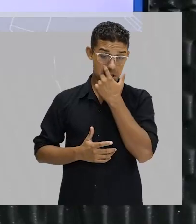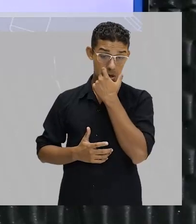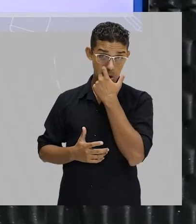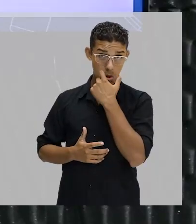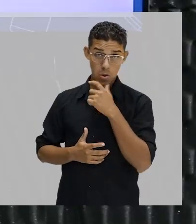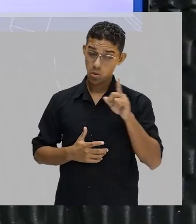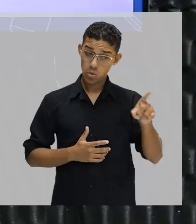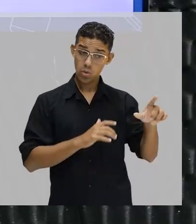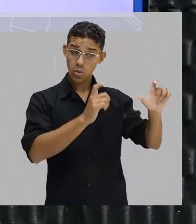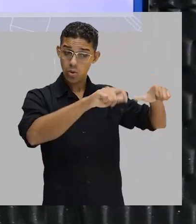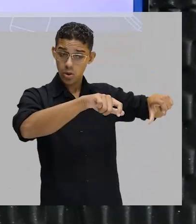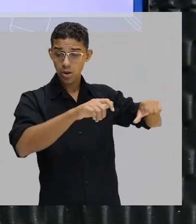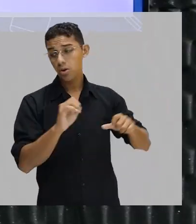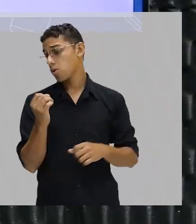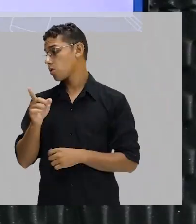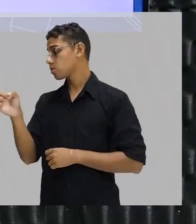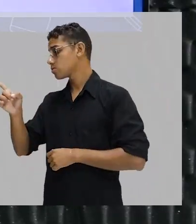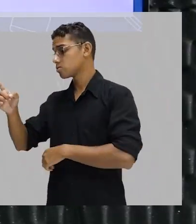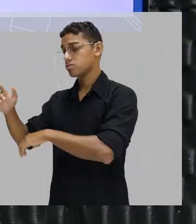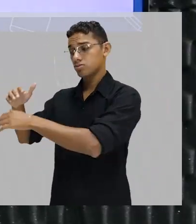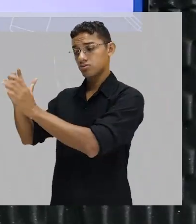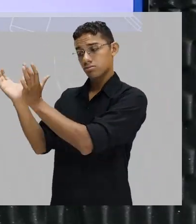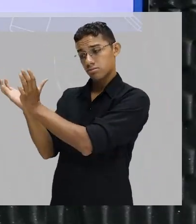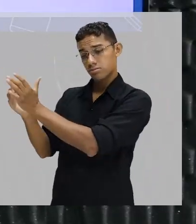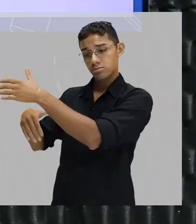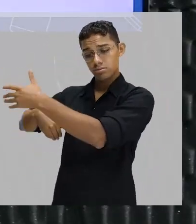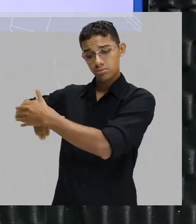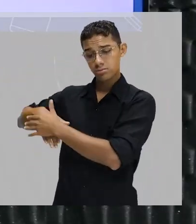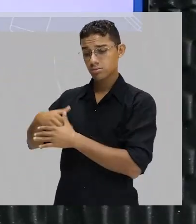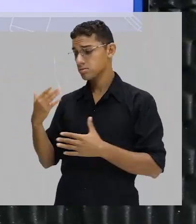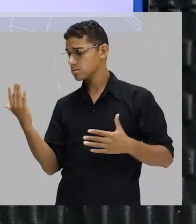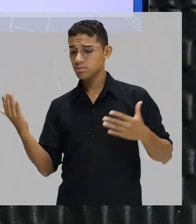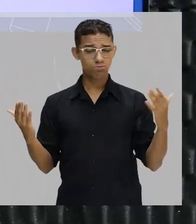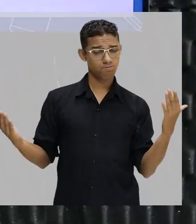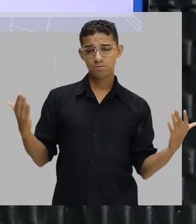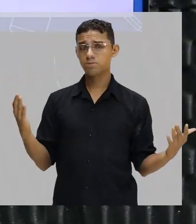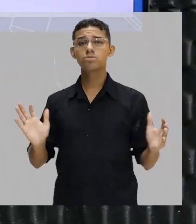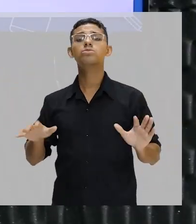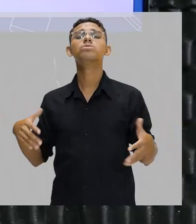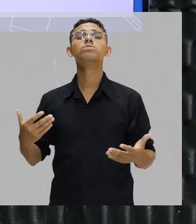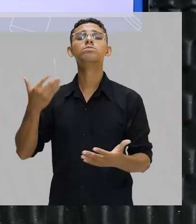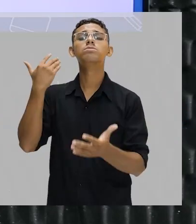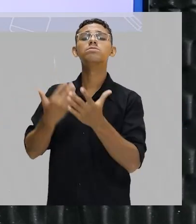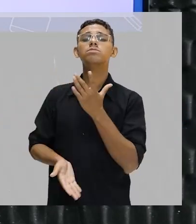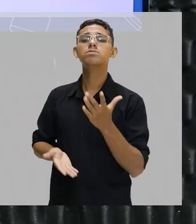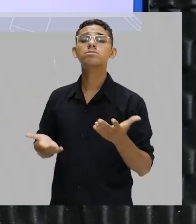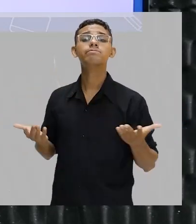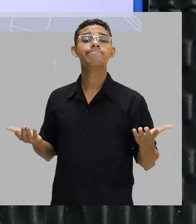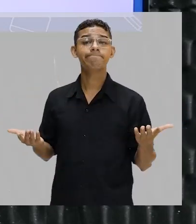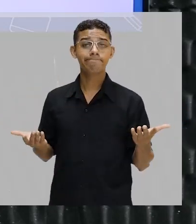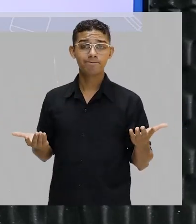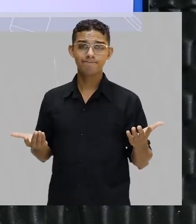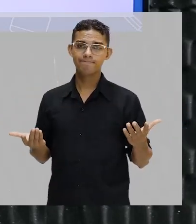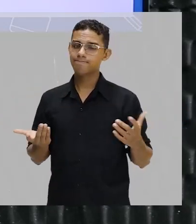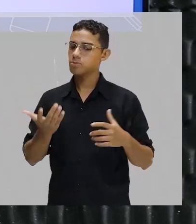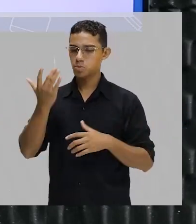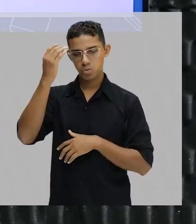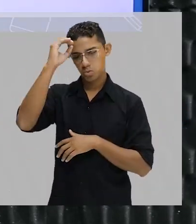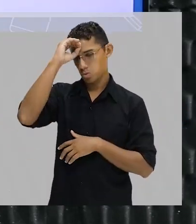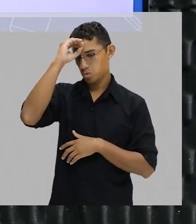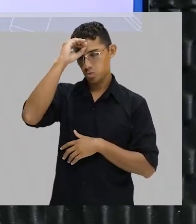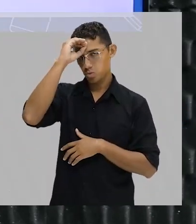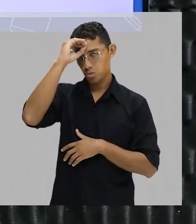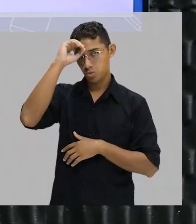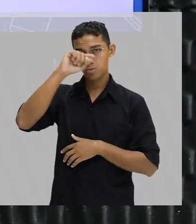Avaí ou o Figueirense? Não dá para a gente identificar por conta da construção que foi feita, que tornou a frase